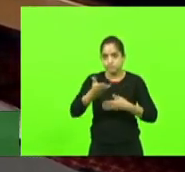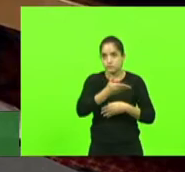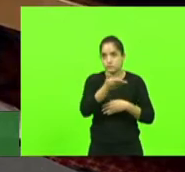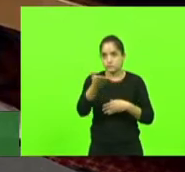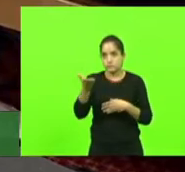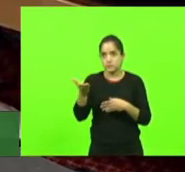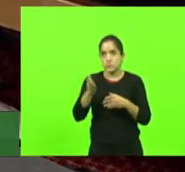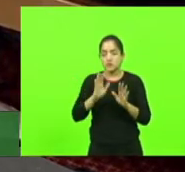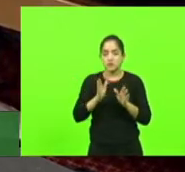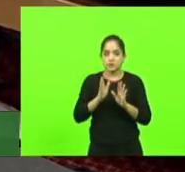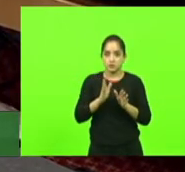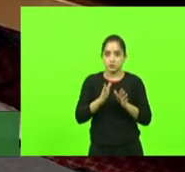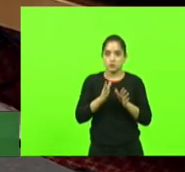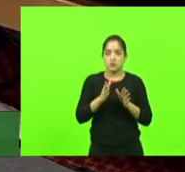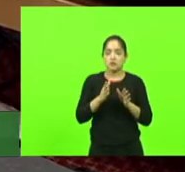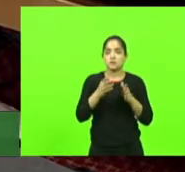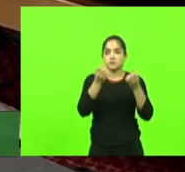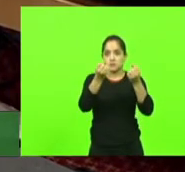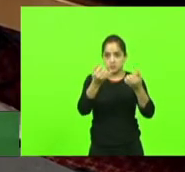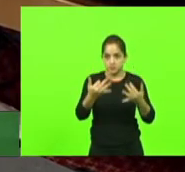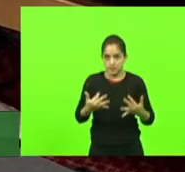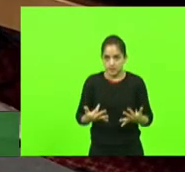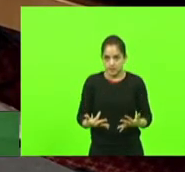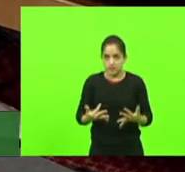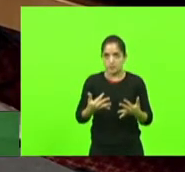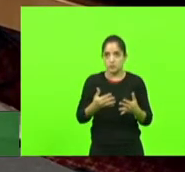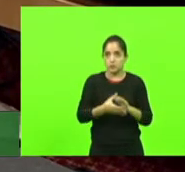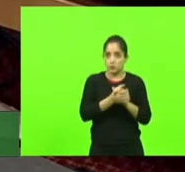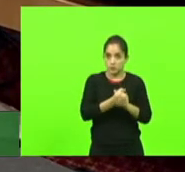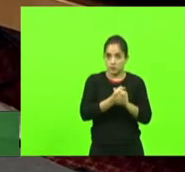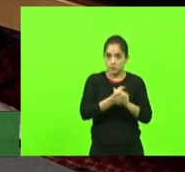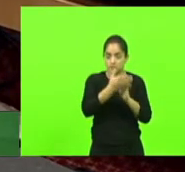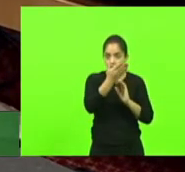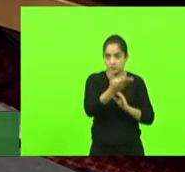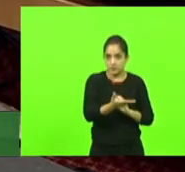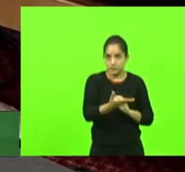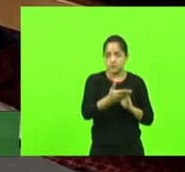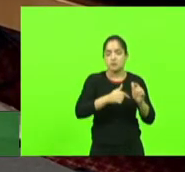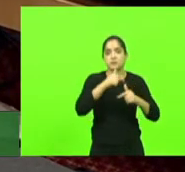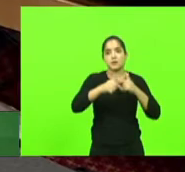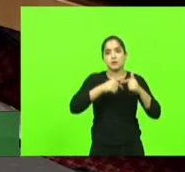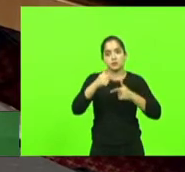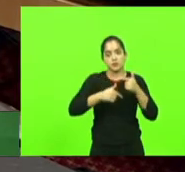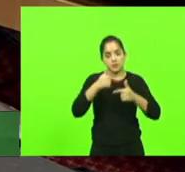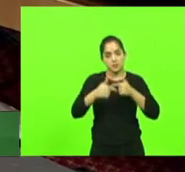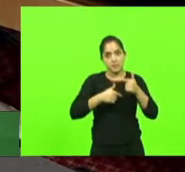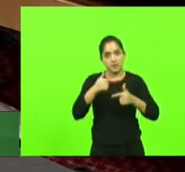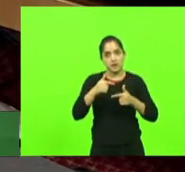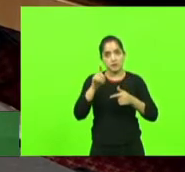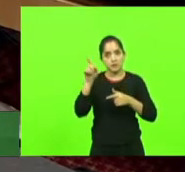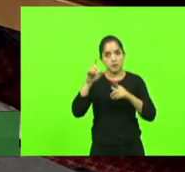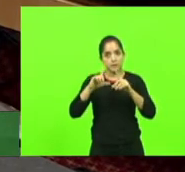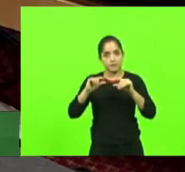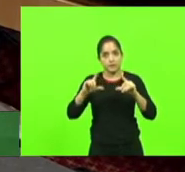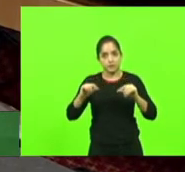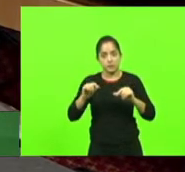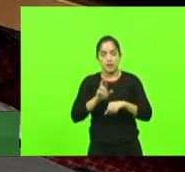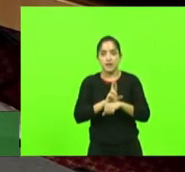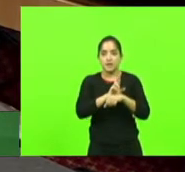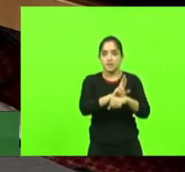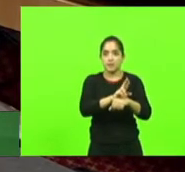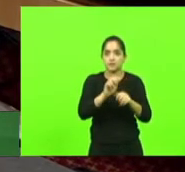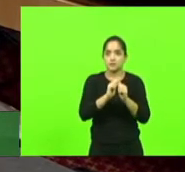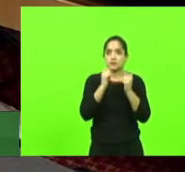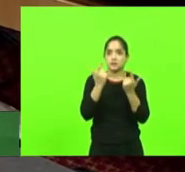já colocados, cumprimentar a Vossa Excelência pelo trabalho realizado ontem em Brasília, representando esta